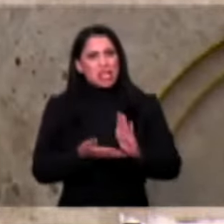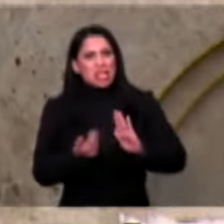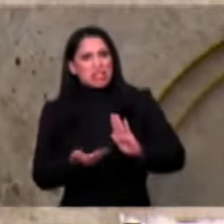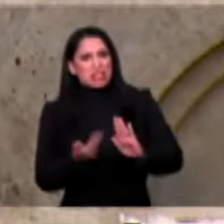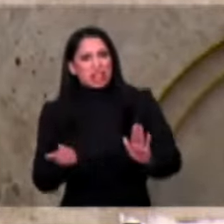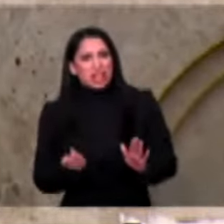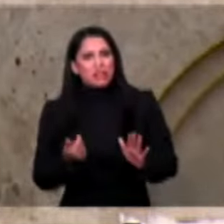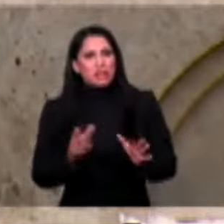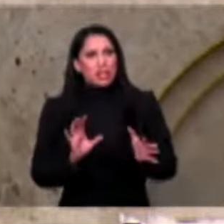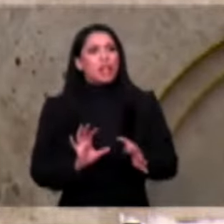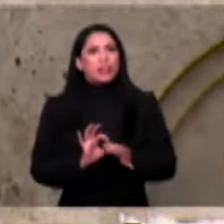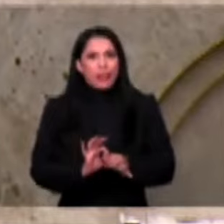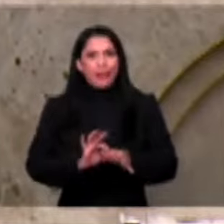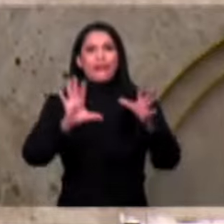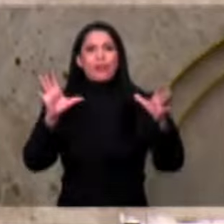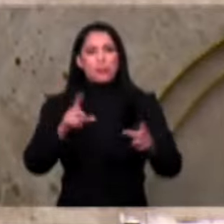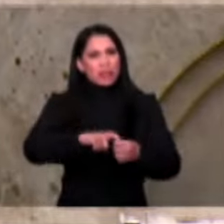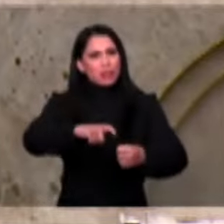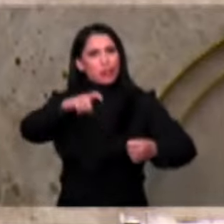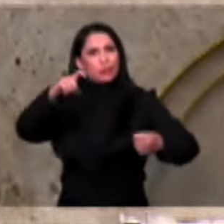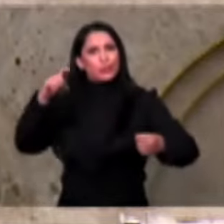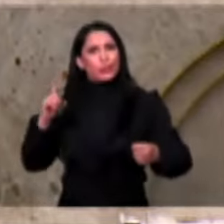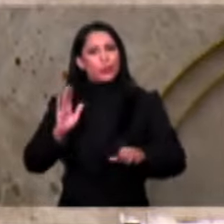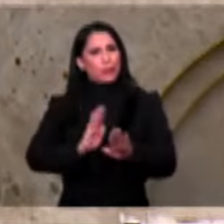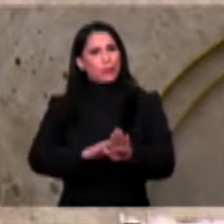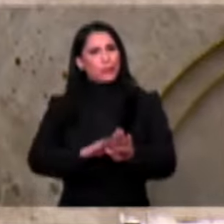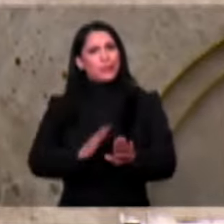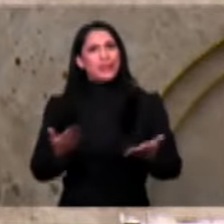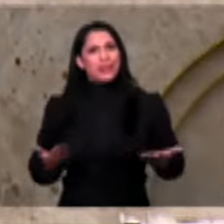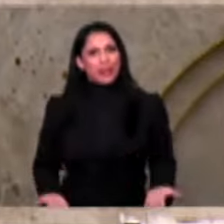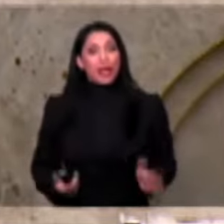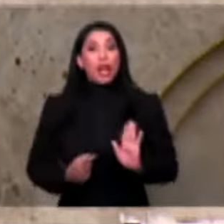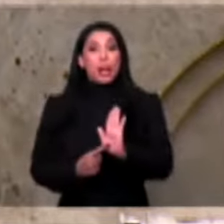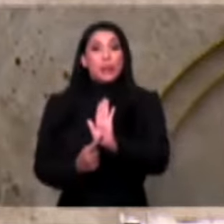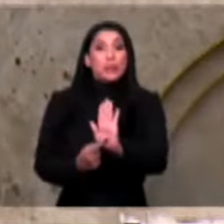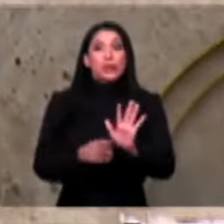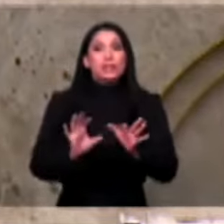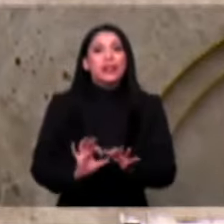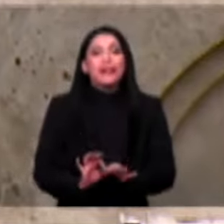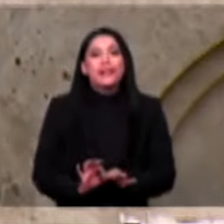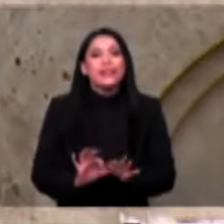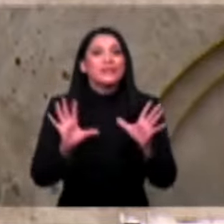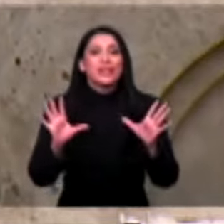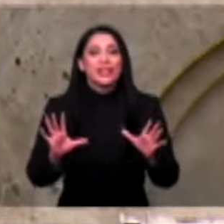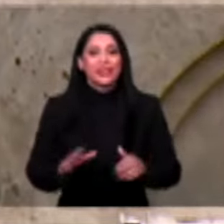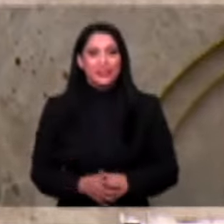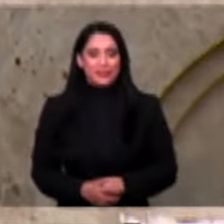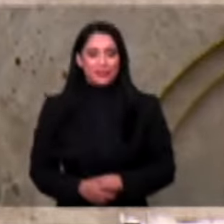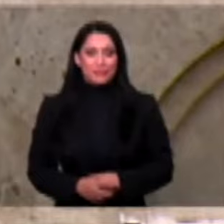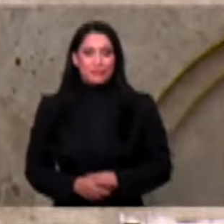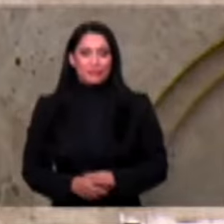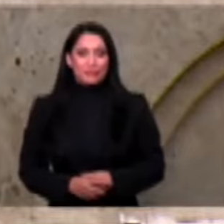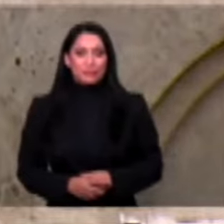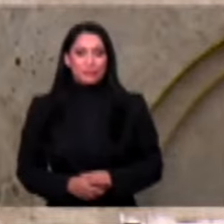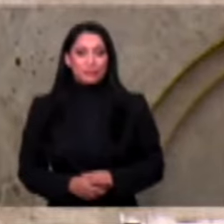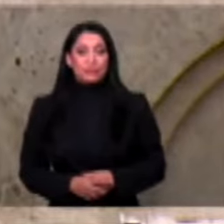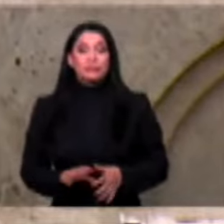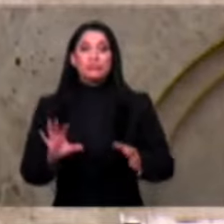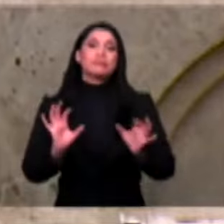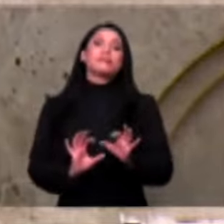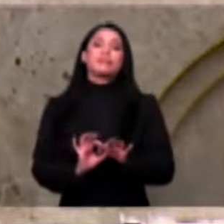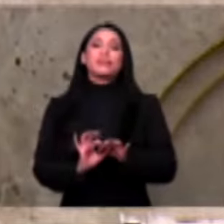reverbera autonomia e, sobretudo, traduz liberdade. E